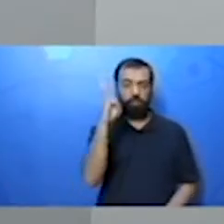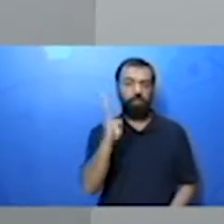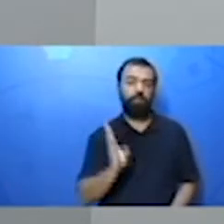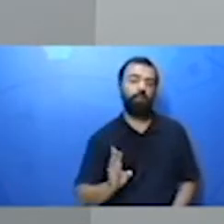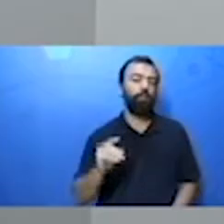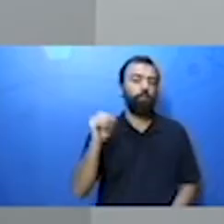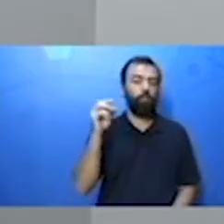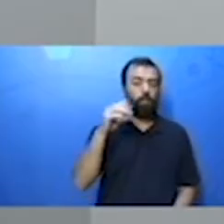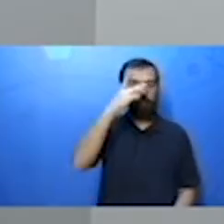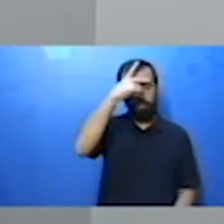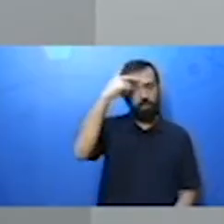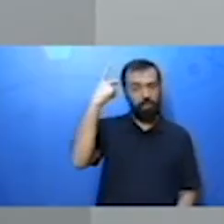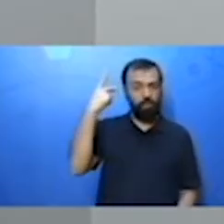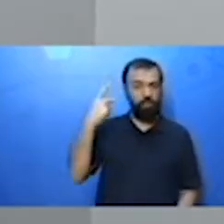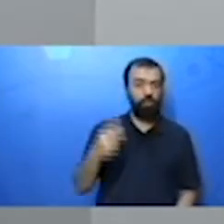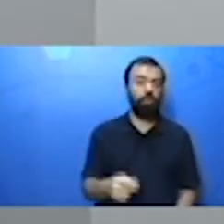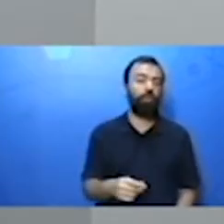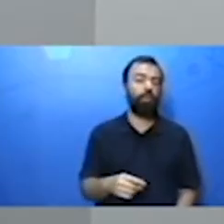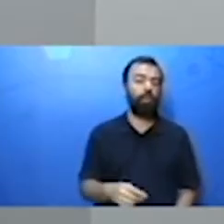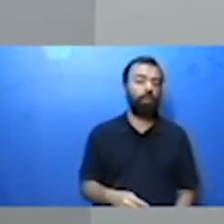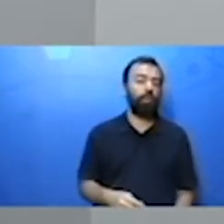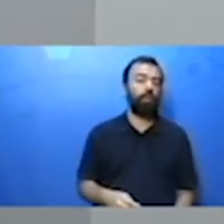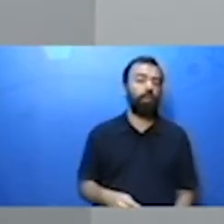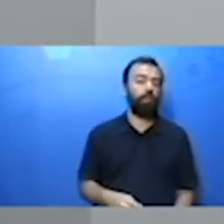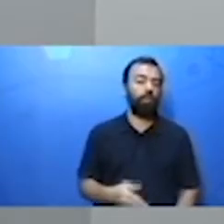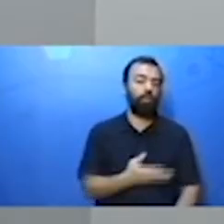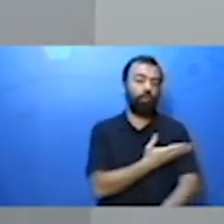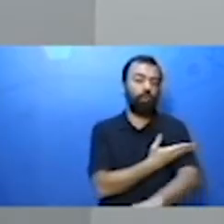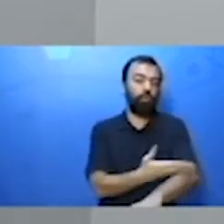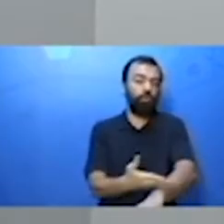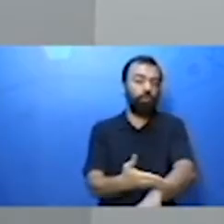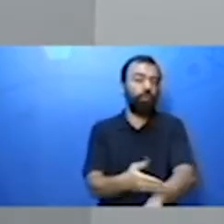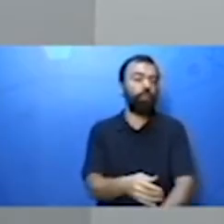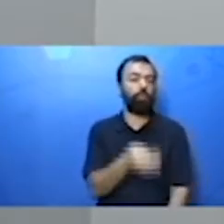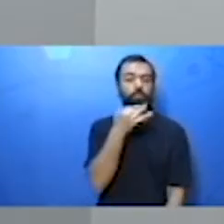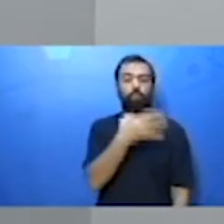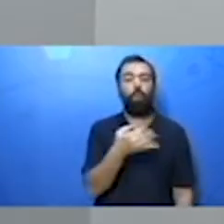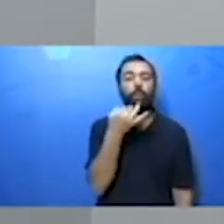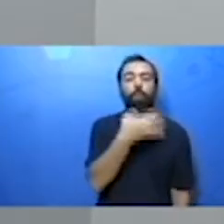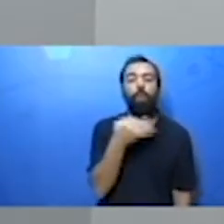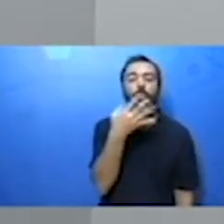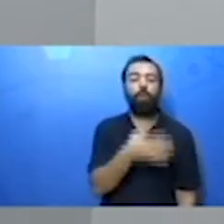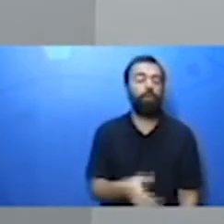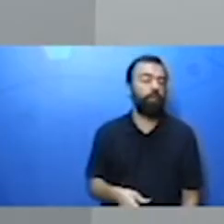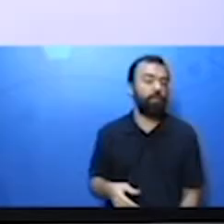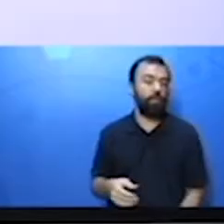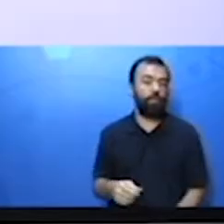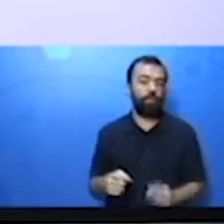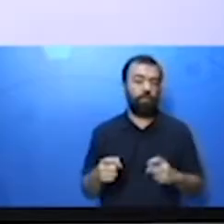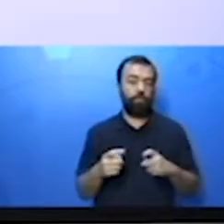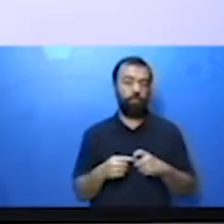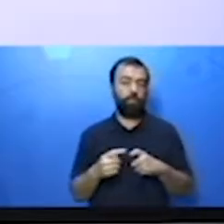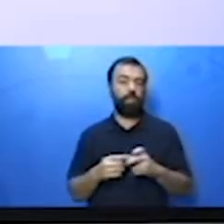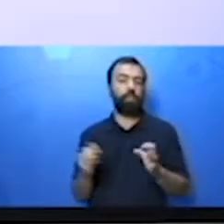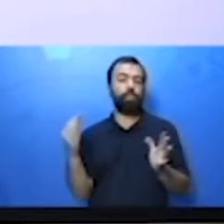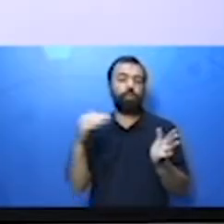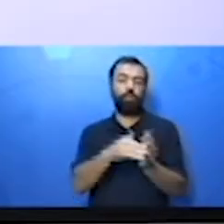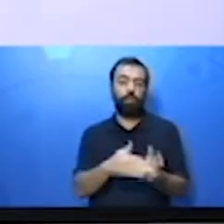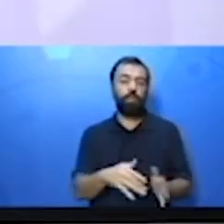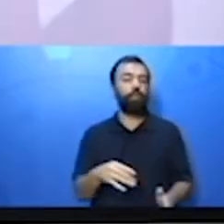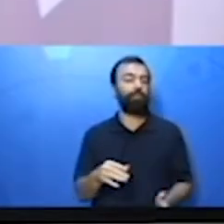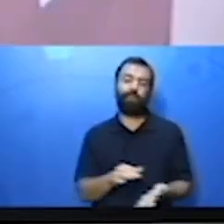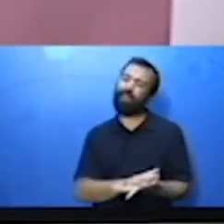o risco. Então, o brasileiro tem essa mania. Ah lá, ele já está tomando de 2, era para tomar